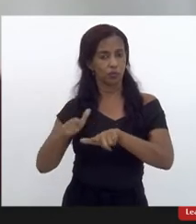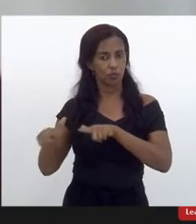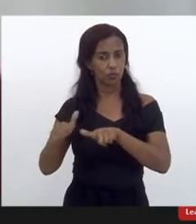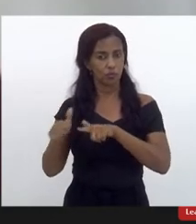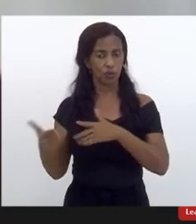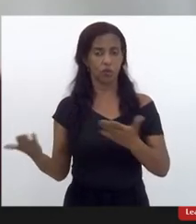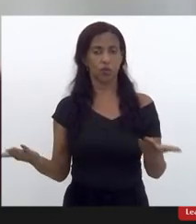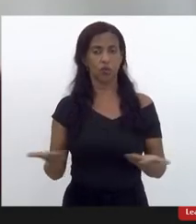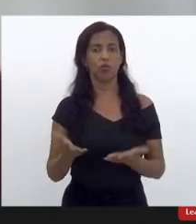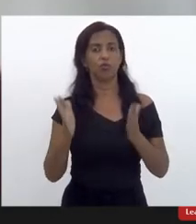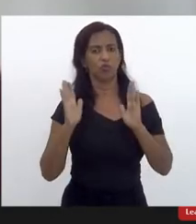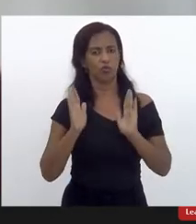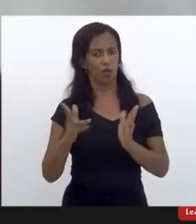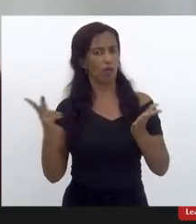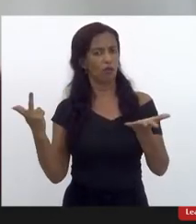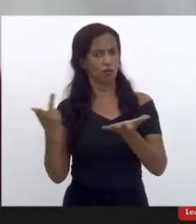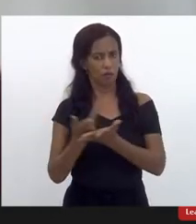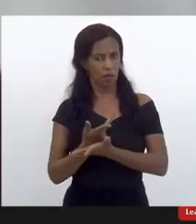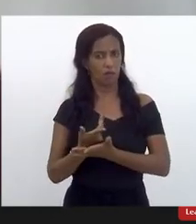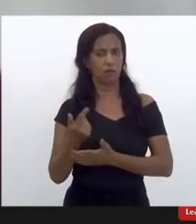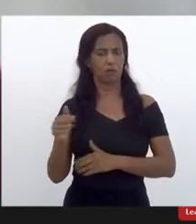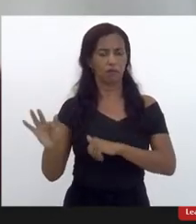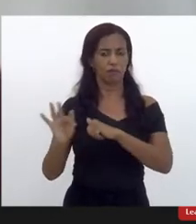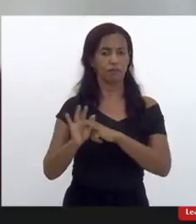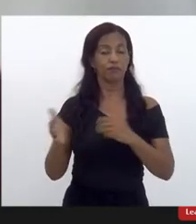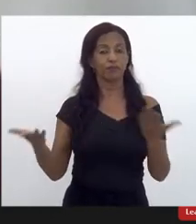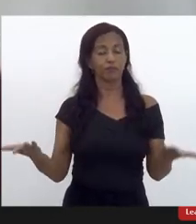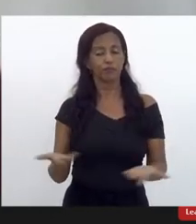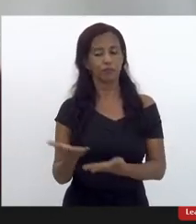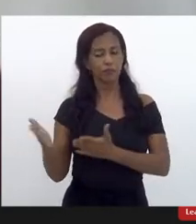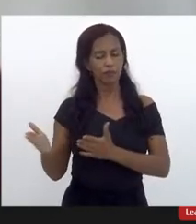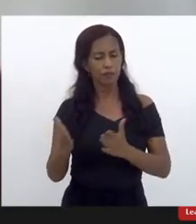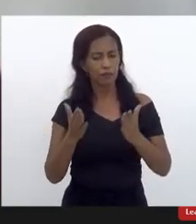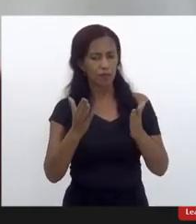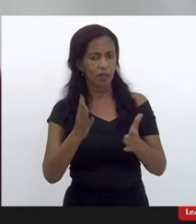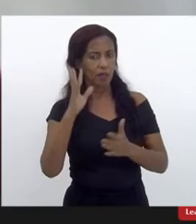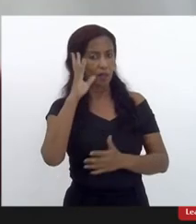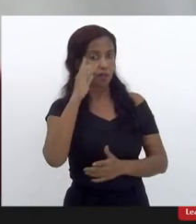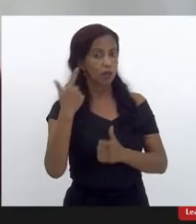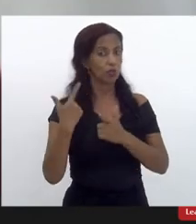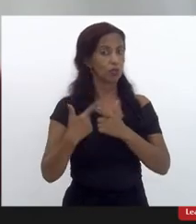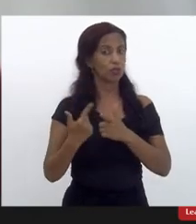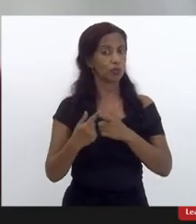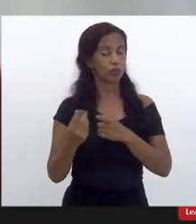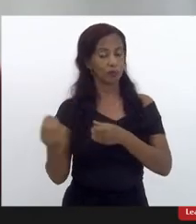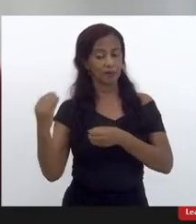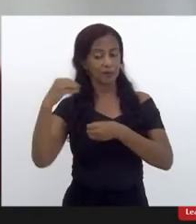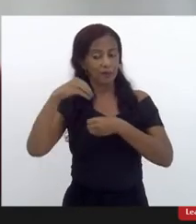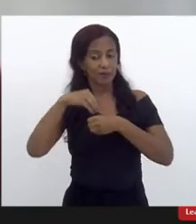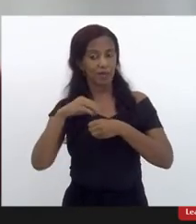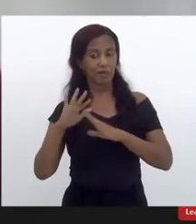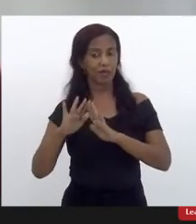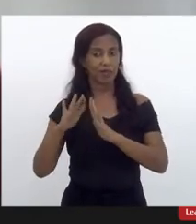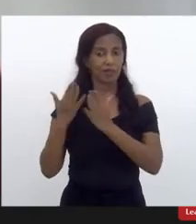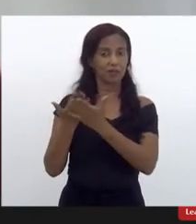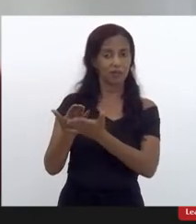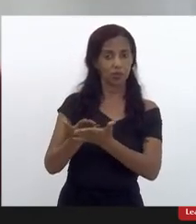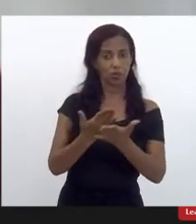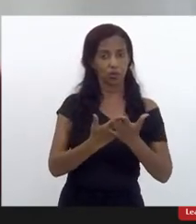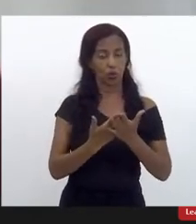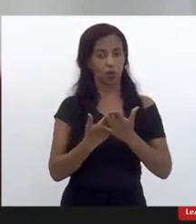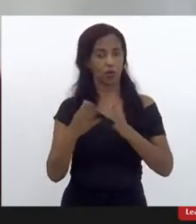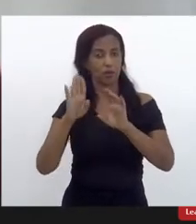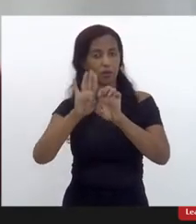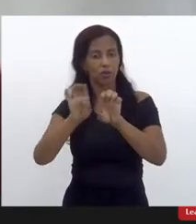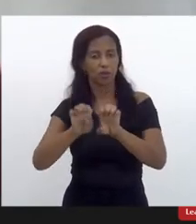serviços hoje já acontecem na FAITEC, e agora a gente parte para resolver os problemas das escolas, os problemas